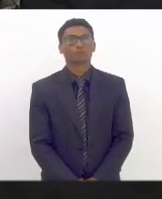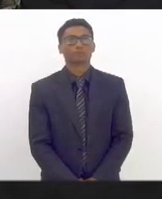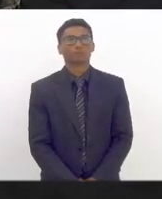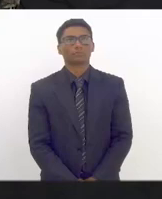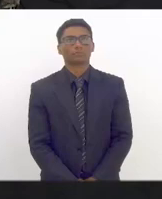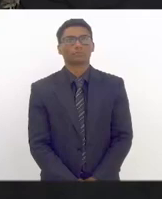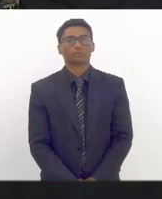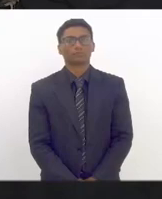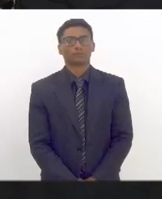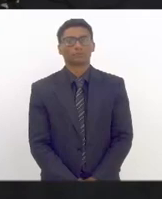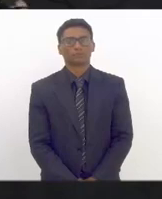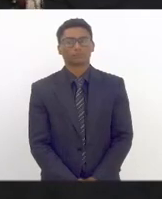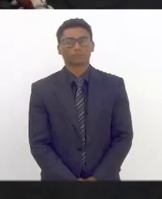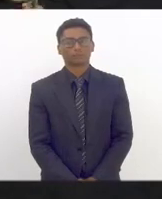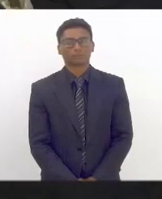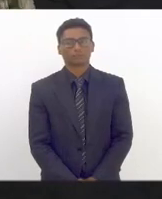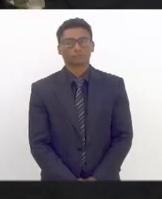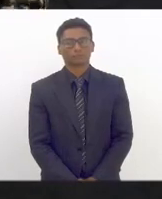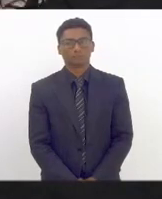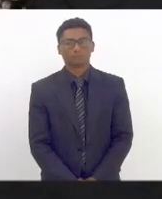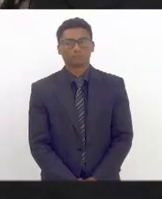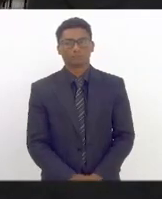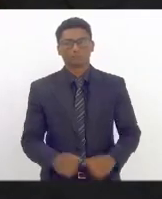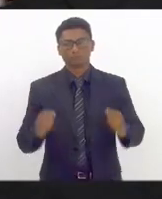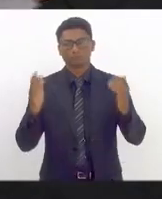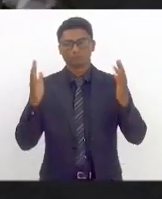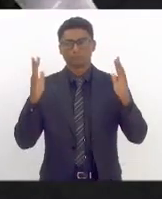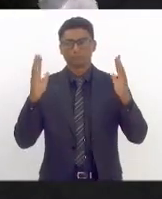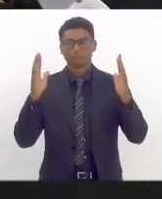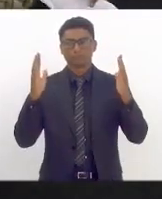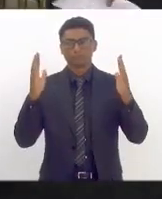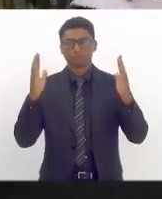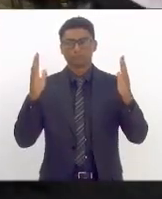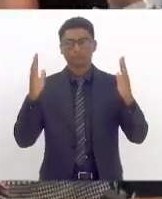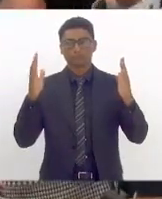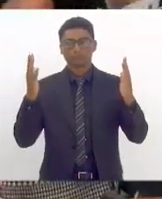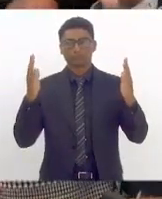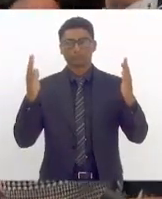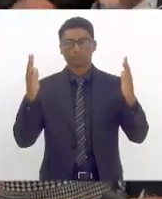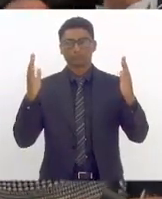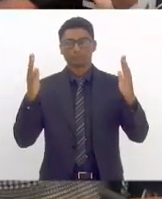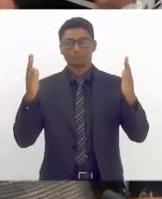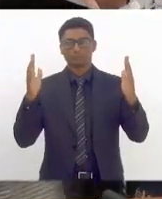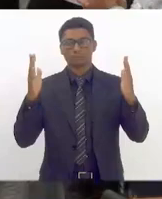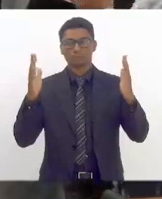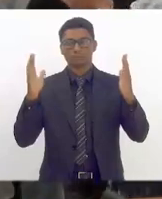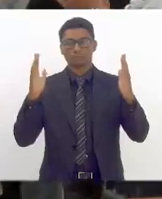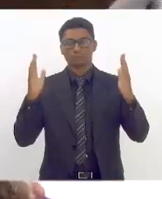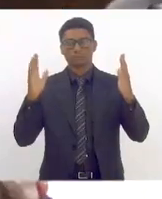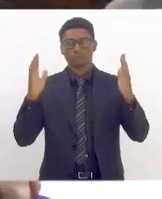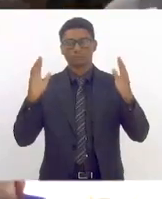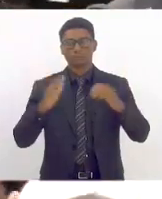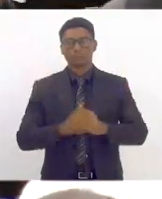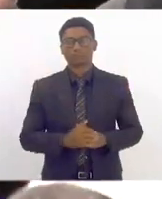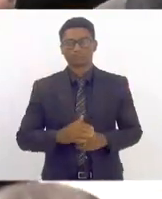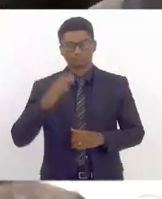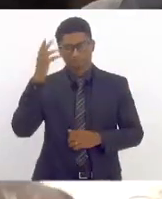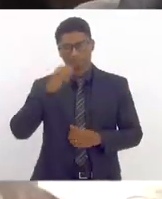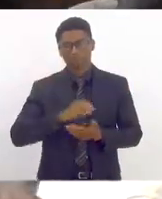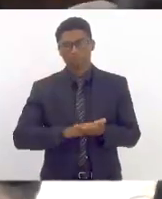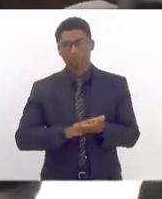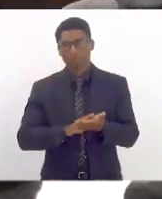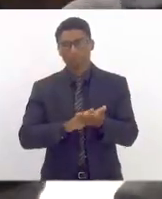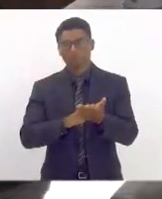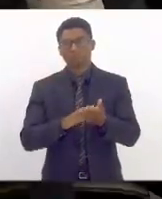foi uma salva de palmas o último bloco da noite coisa linda parabéns